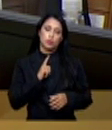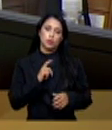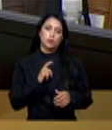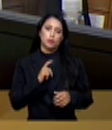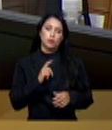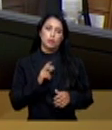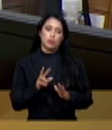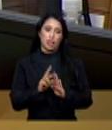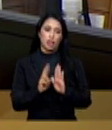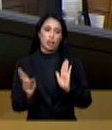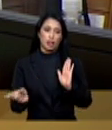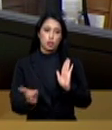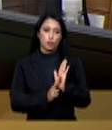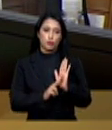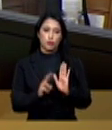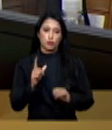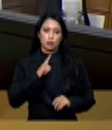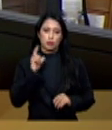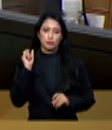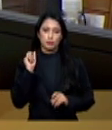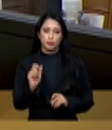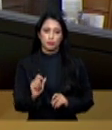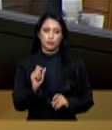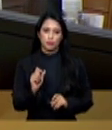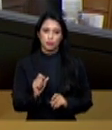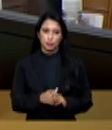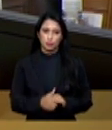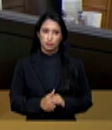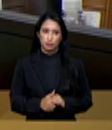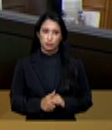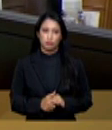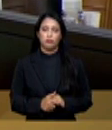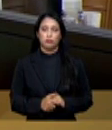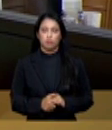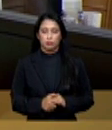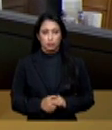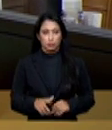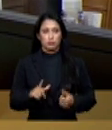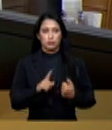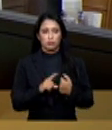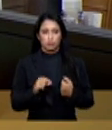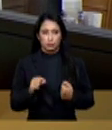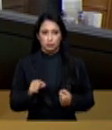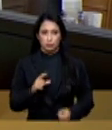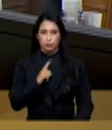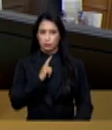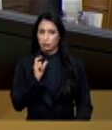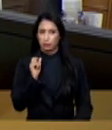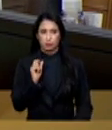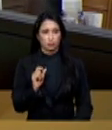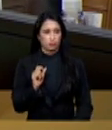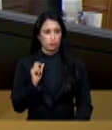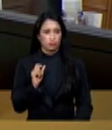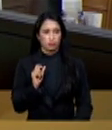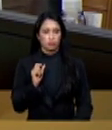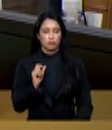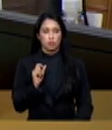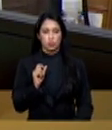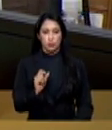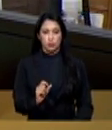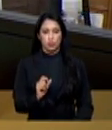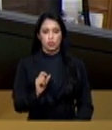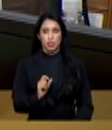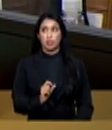reguladoras e fiscalizadoras este é o Artigo terceiro e bem